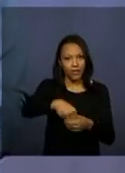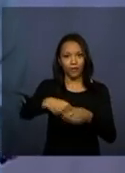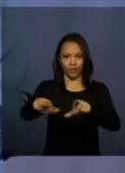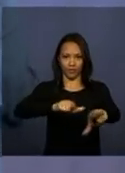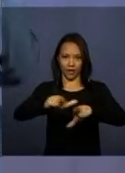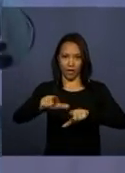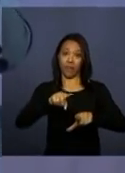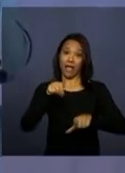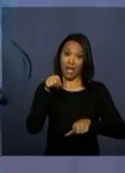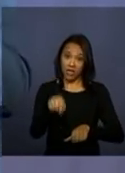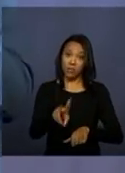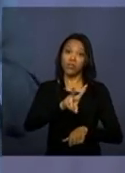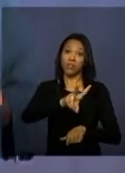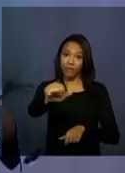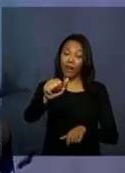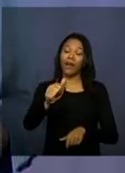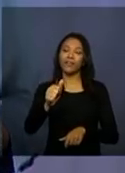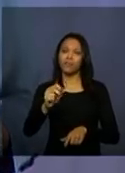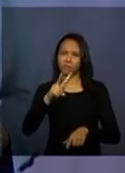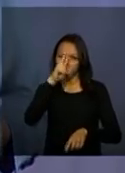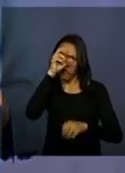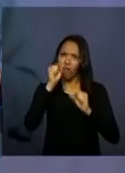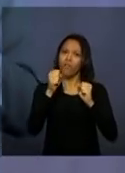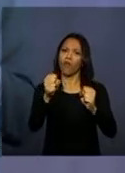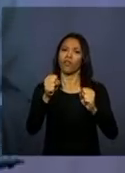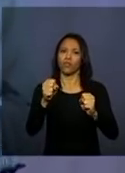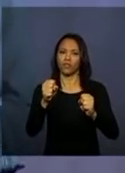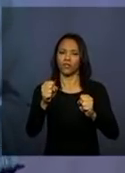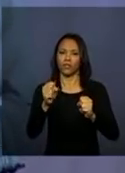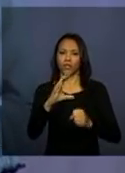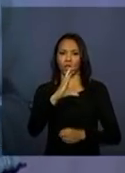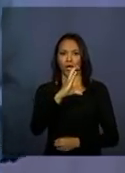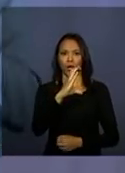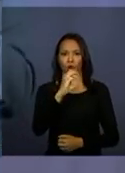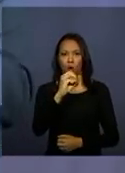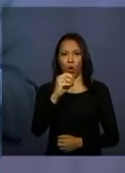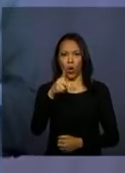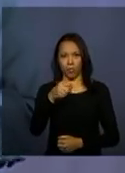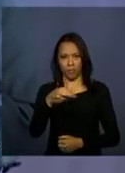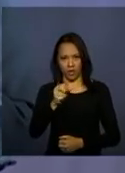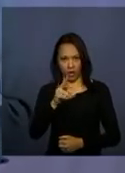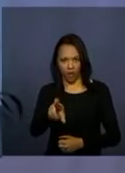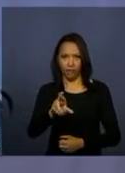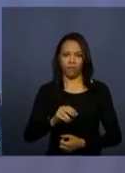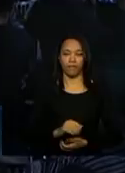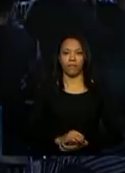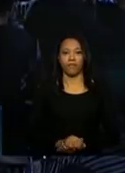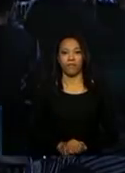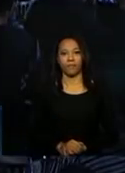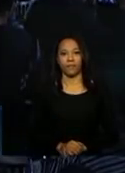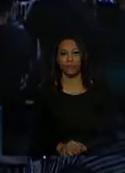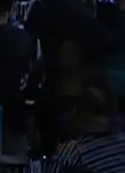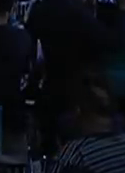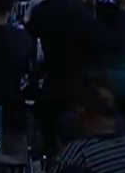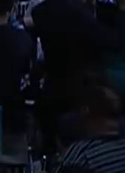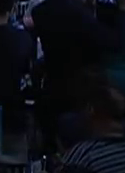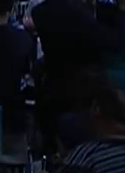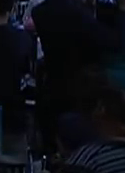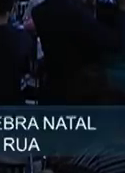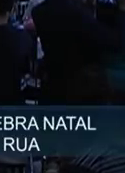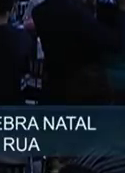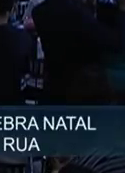fazer de vocês extremamente fortes, cooperados e juntos. Quero dizer